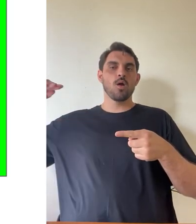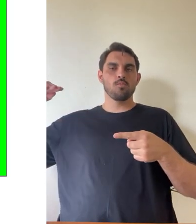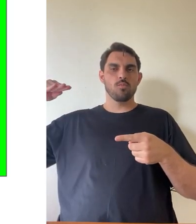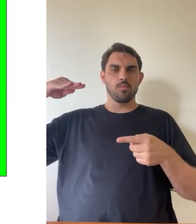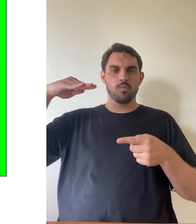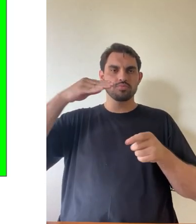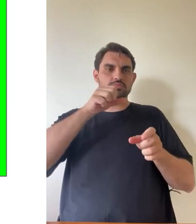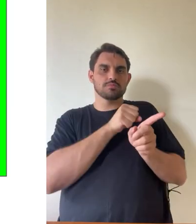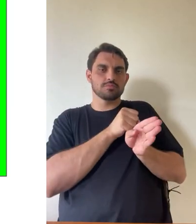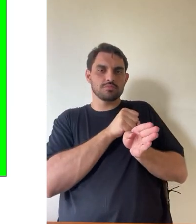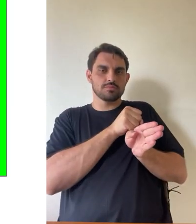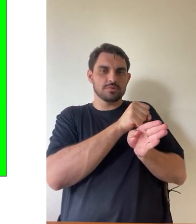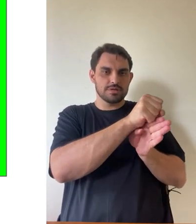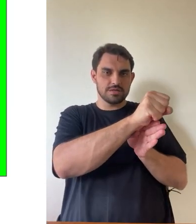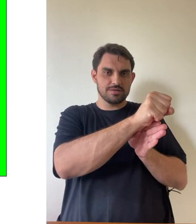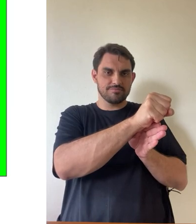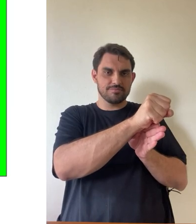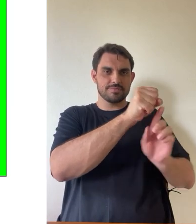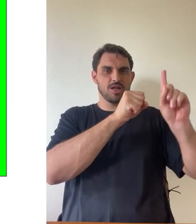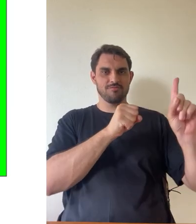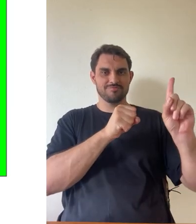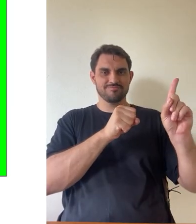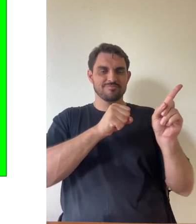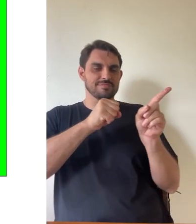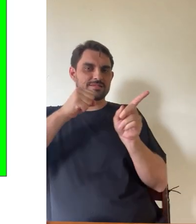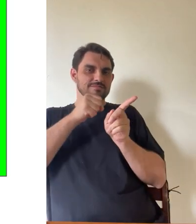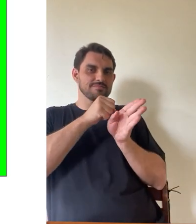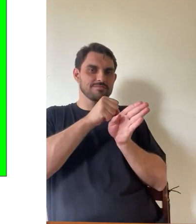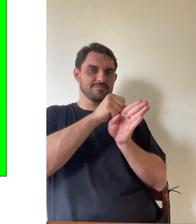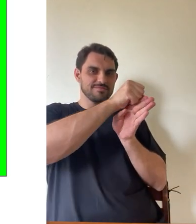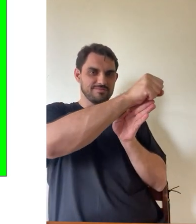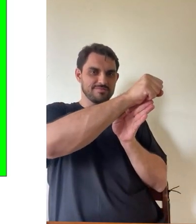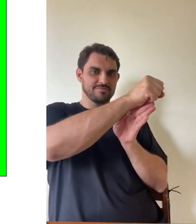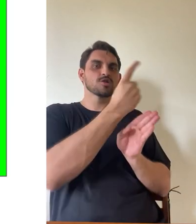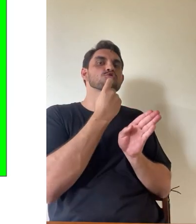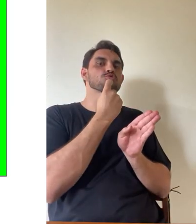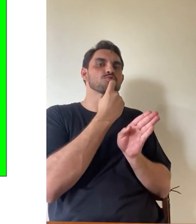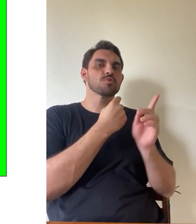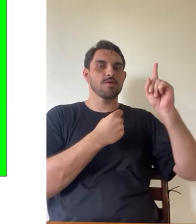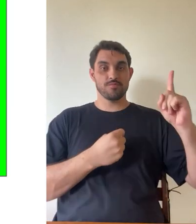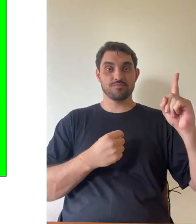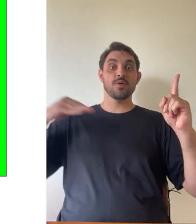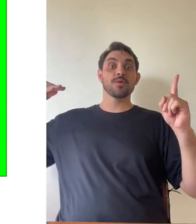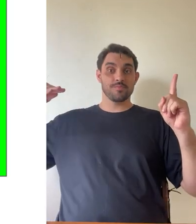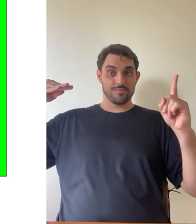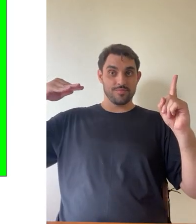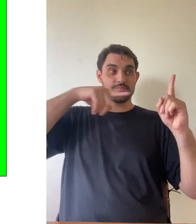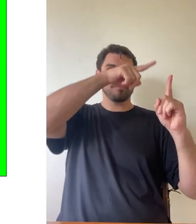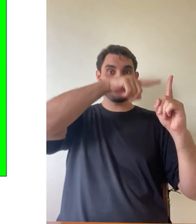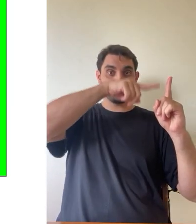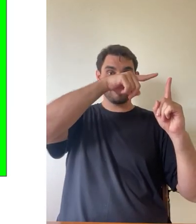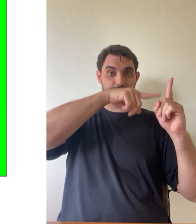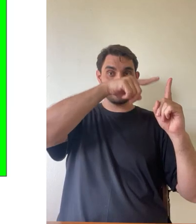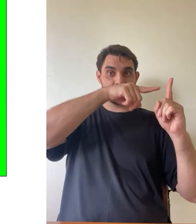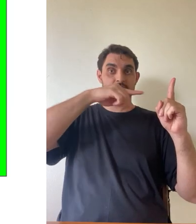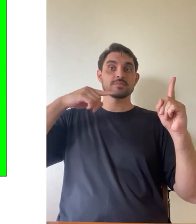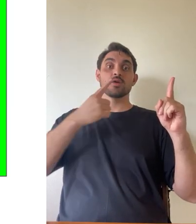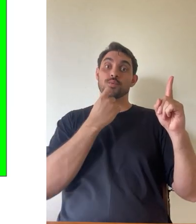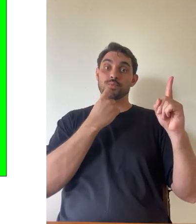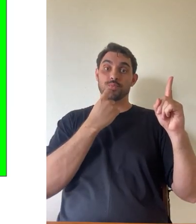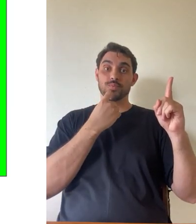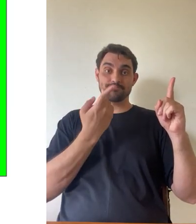se desloca no sentido do referencial adotado, que é o caso aqui. Nós adotamos como referencial essa barra